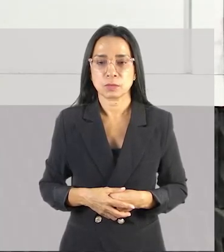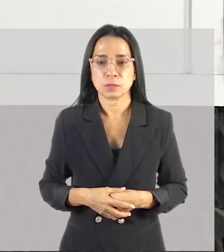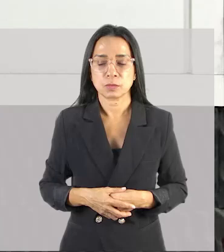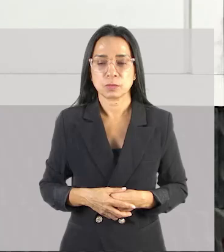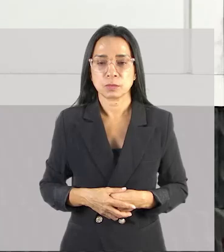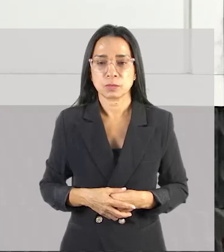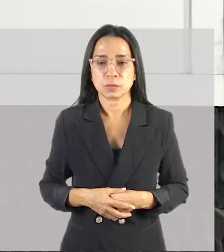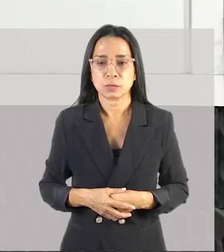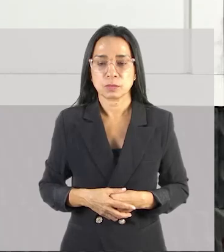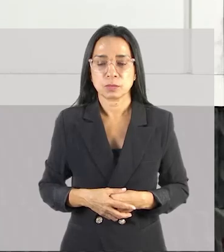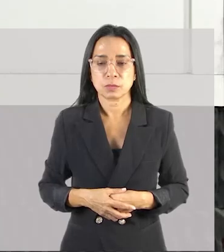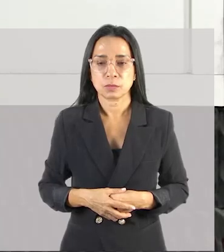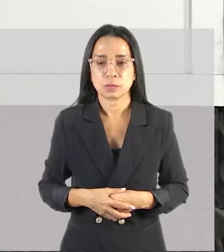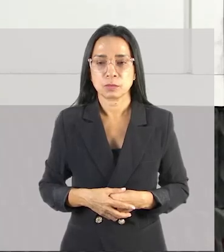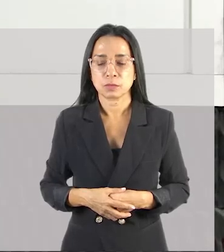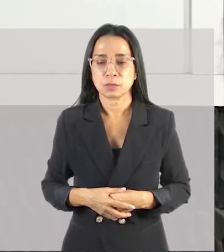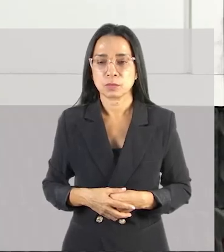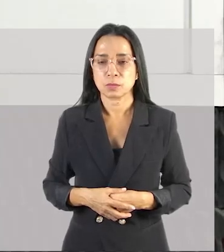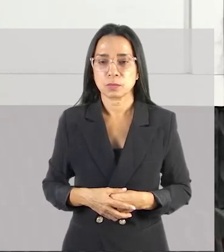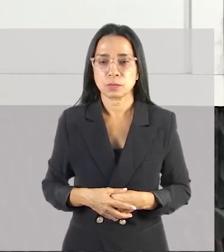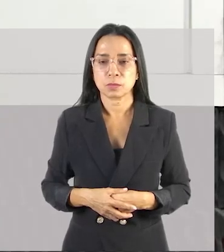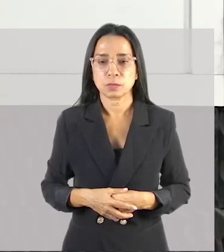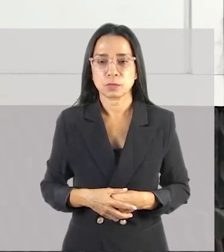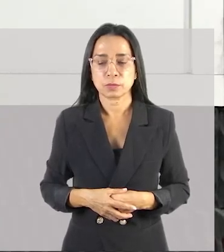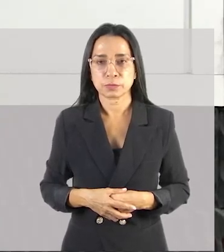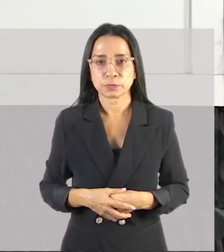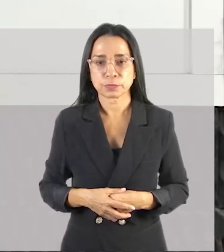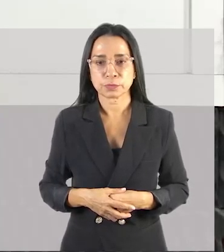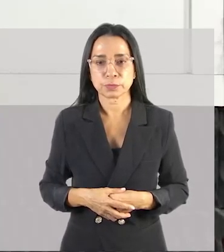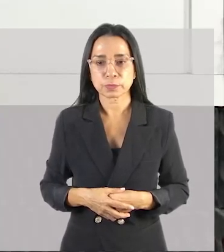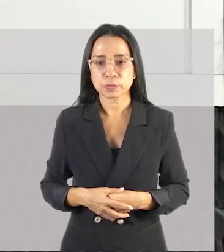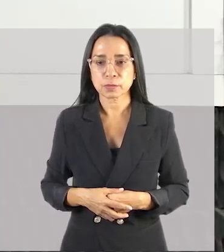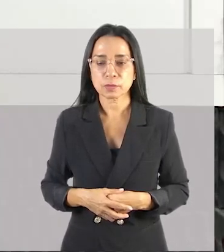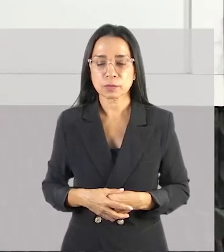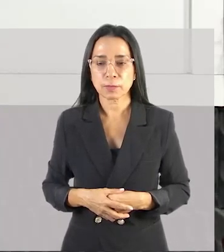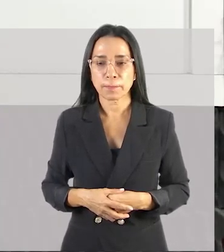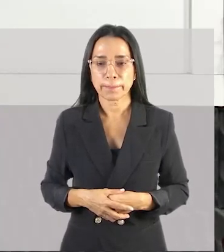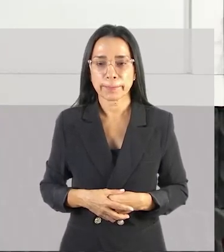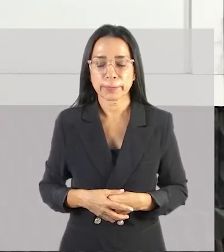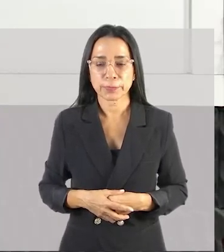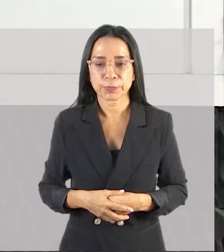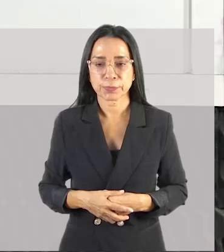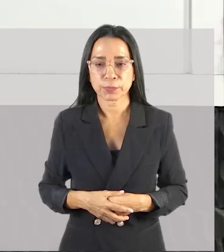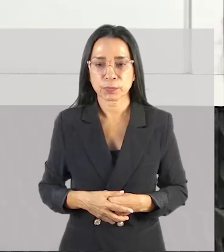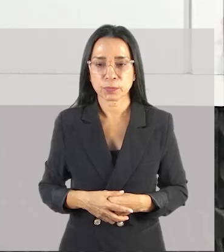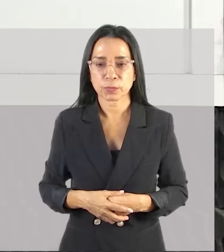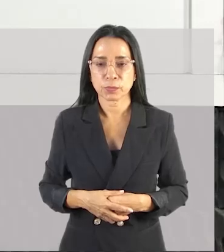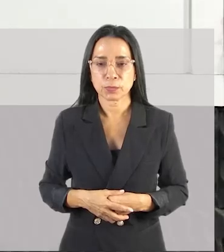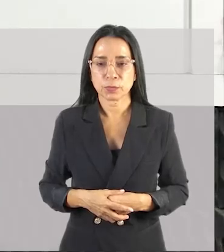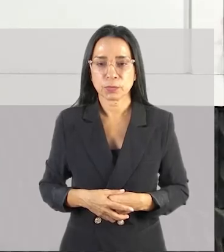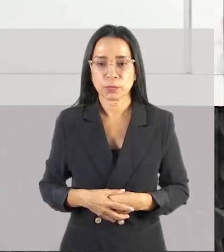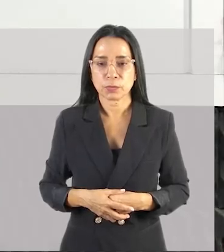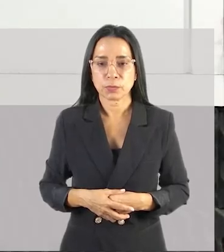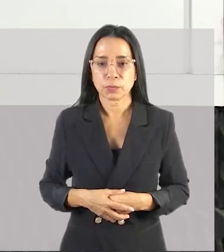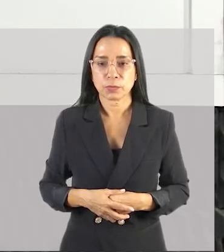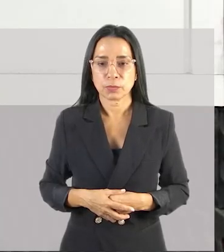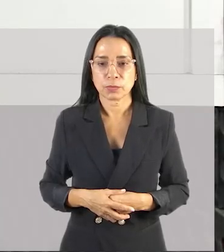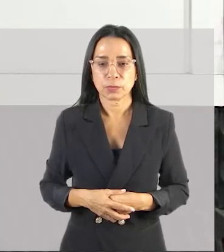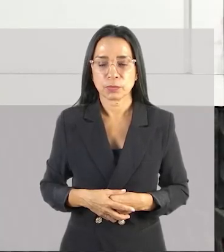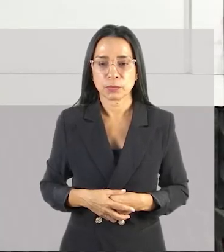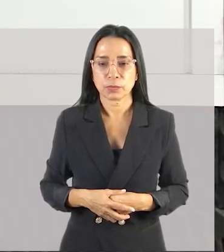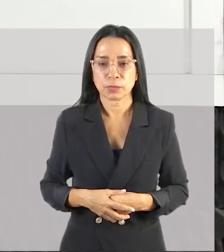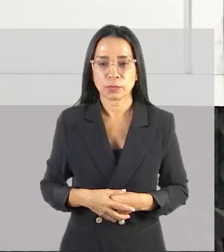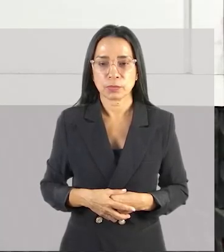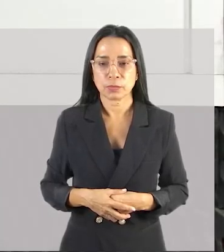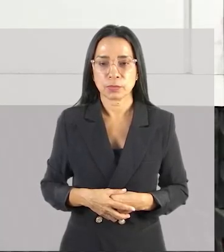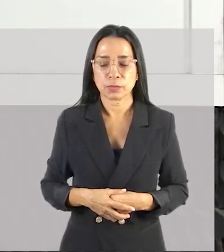vezes 1,73 dividido aqui por 4. Se você